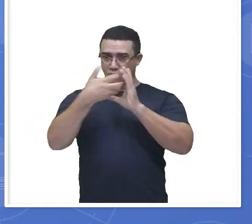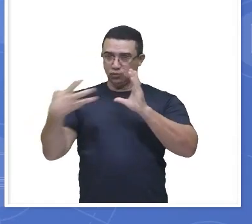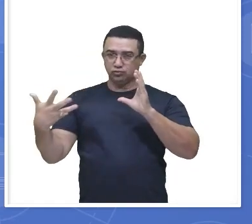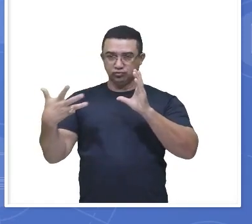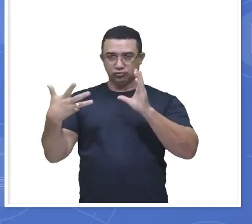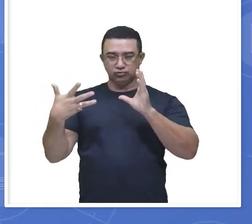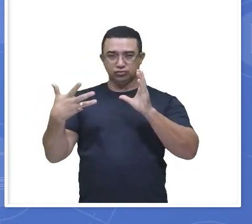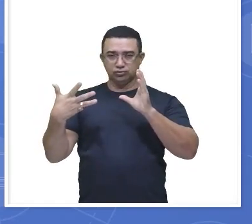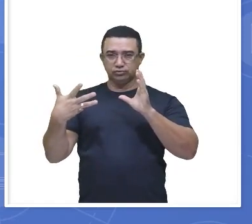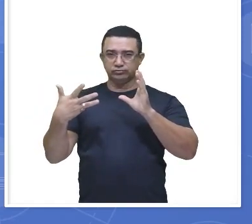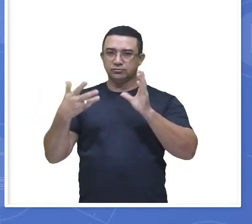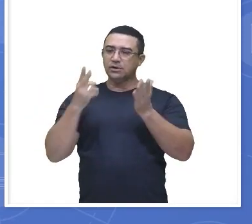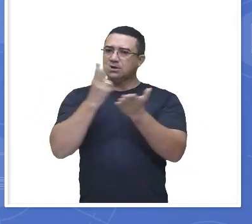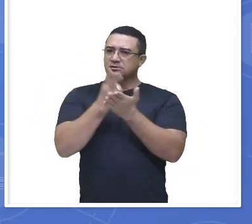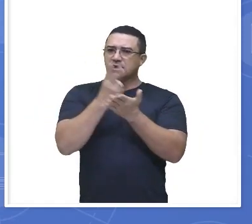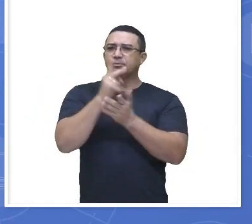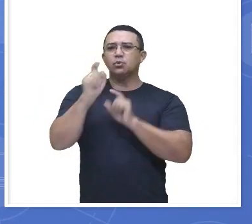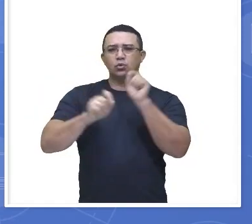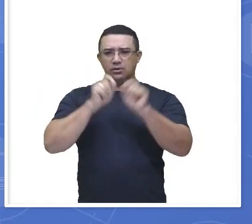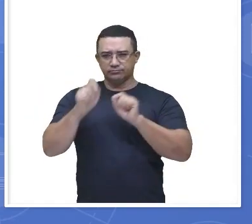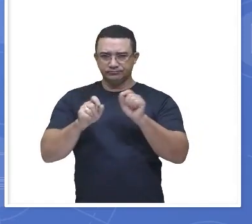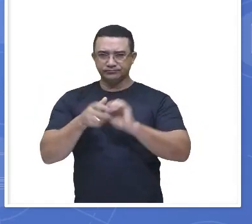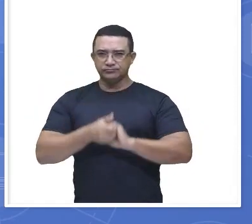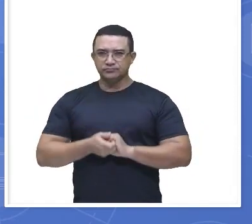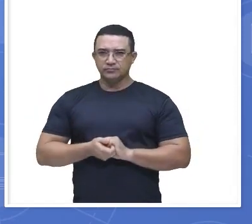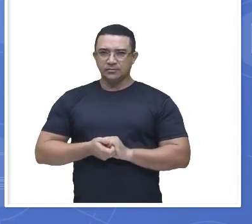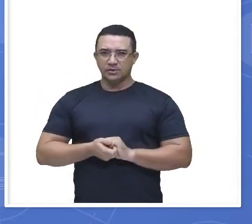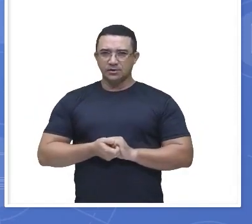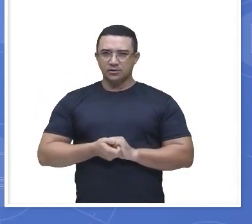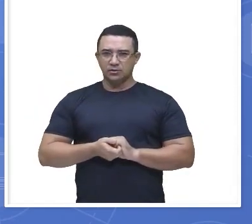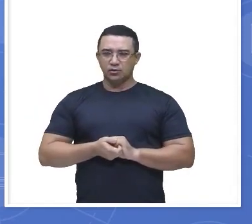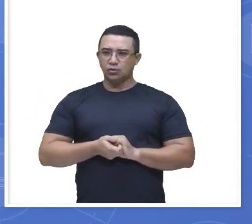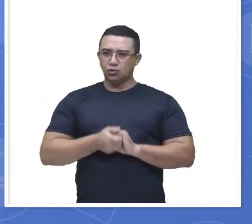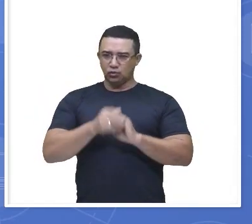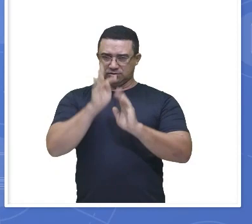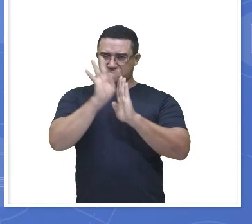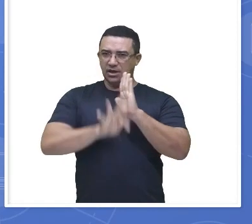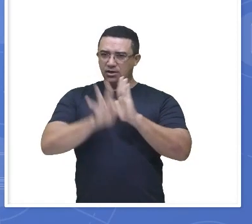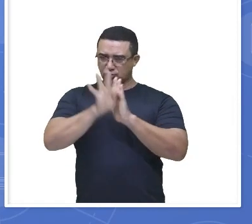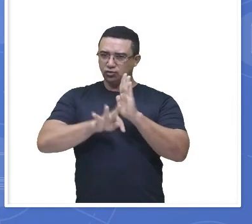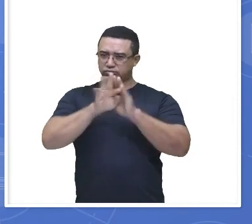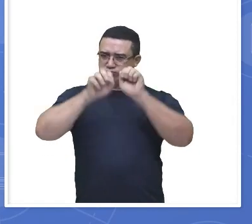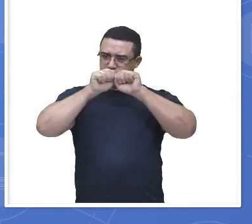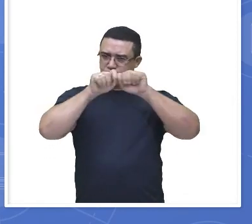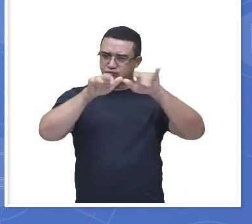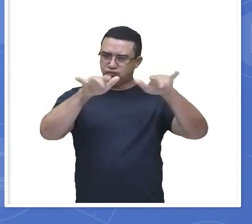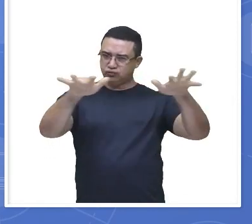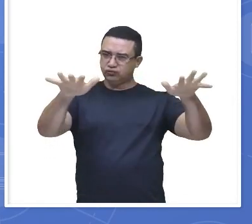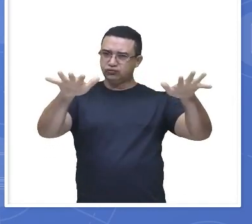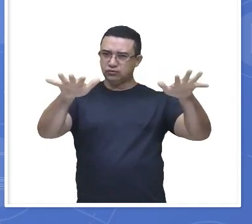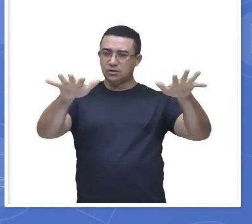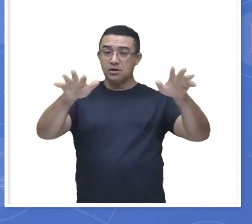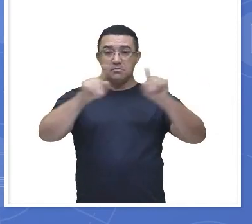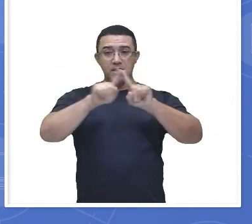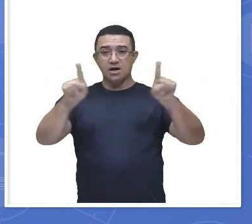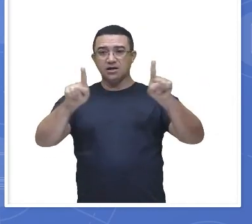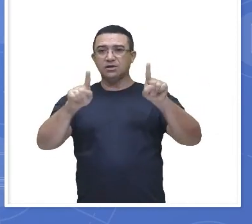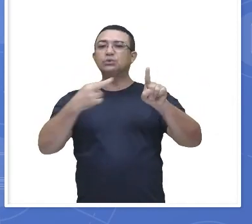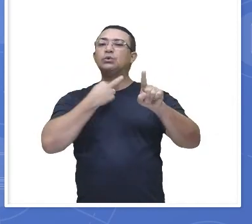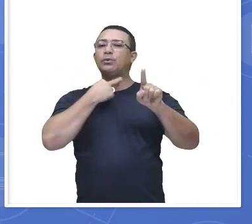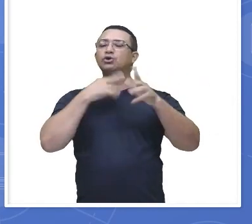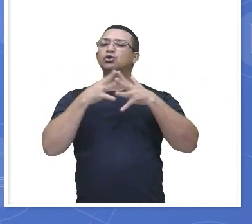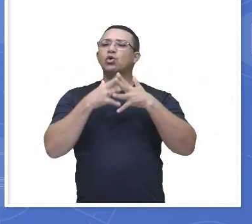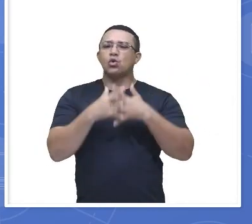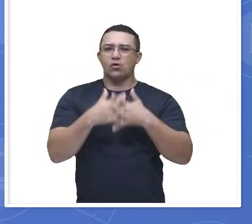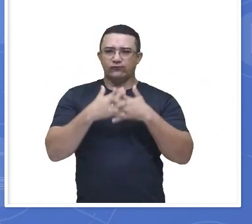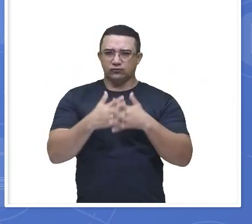lembrando que é sempre aquela situação em que ele circula na esfera jornalística, mas não podemos confundi-lo com notícia